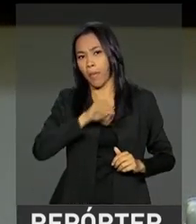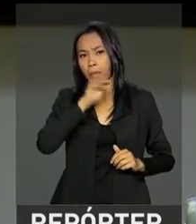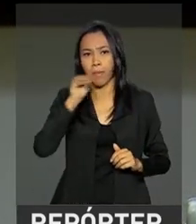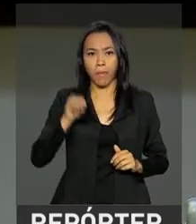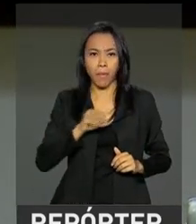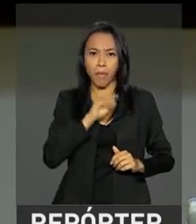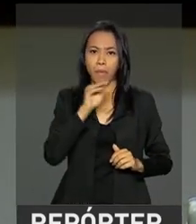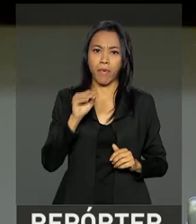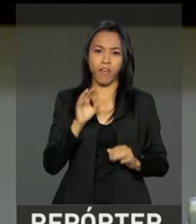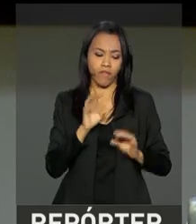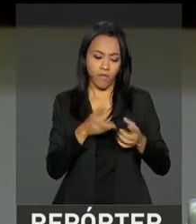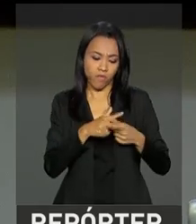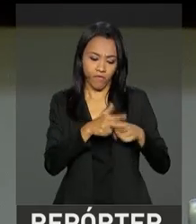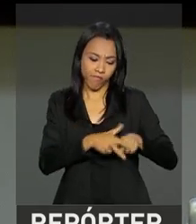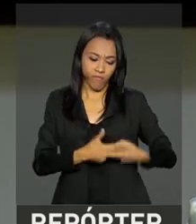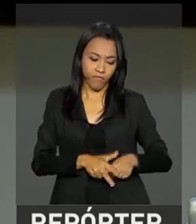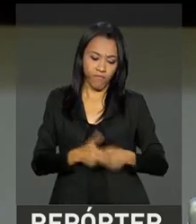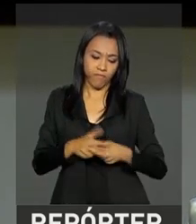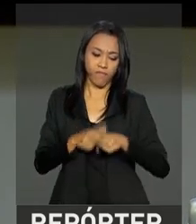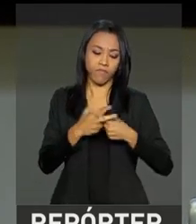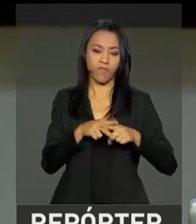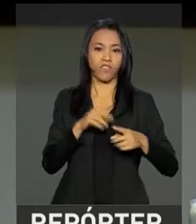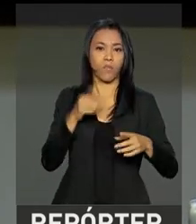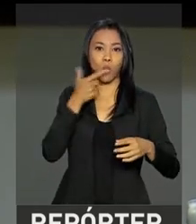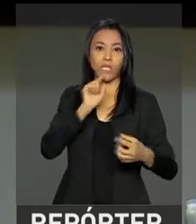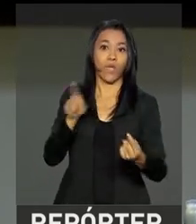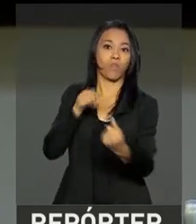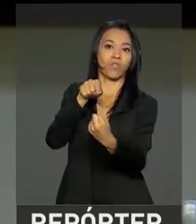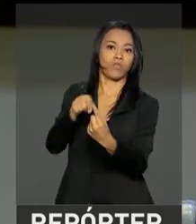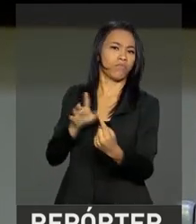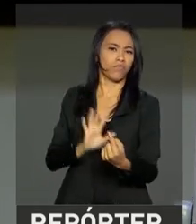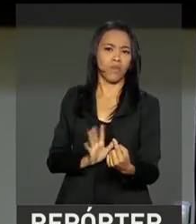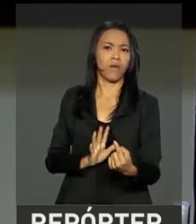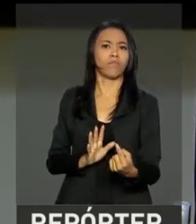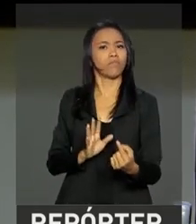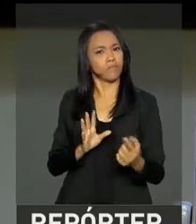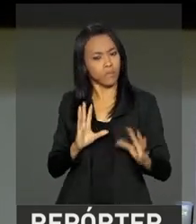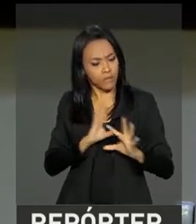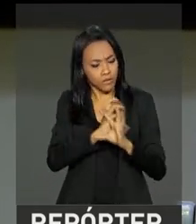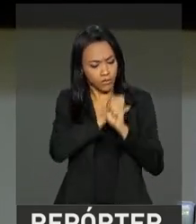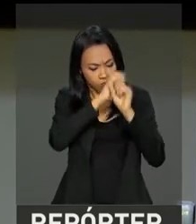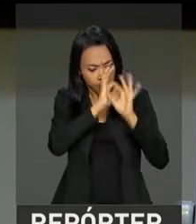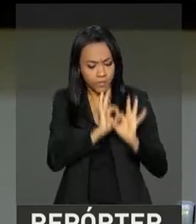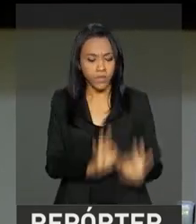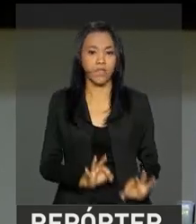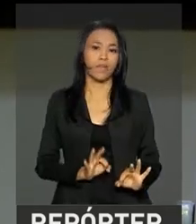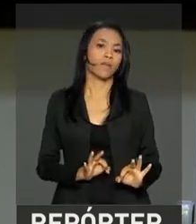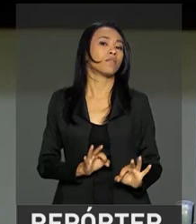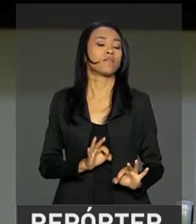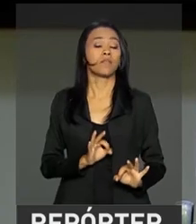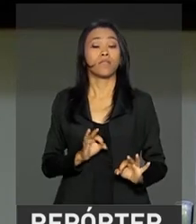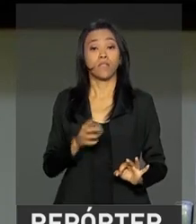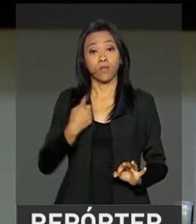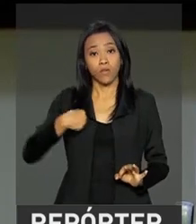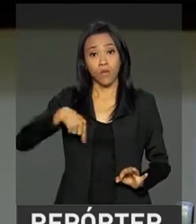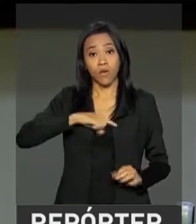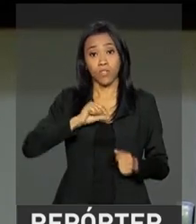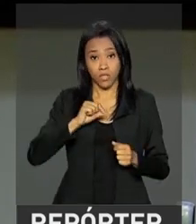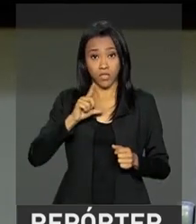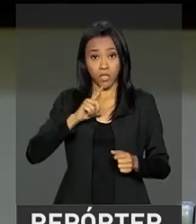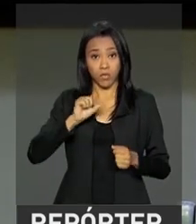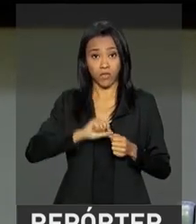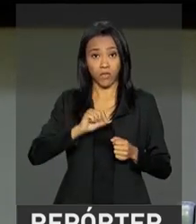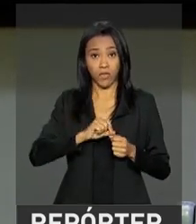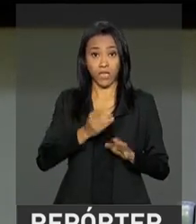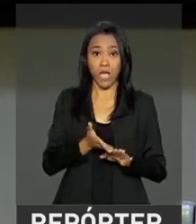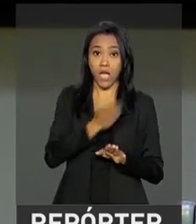ajuste contábil visando o cumprimento de meta. A contabilidade está dada. Né? Inclusive, nós temos feito muitas correções para